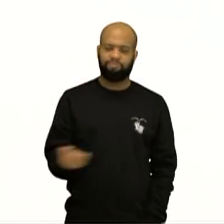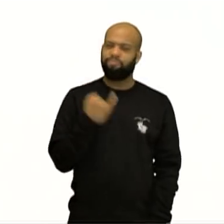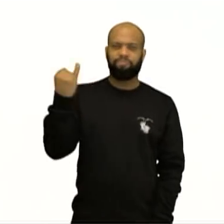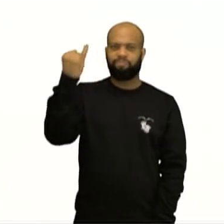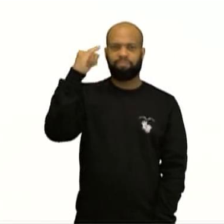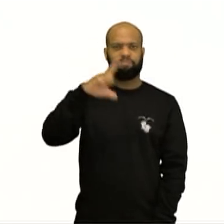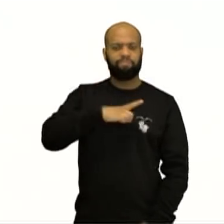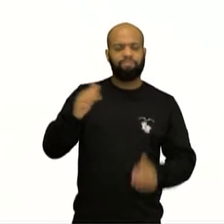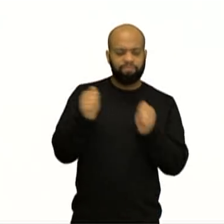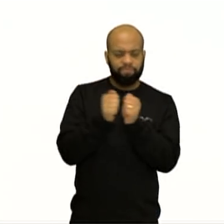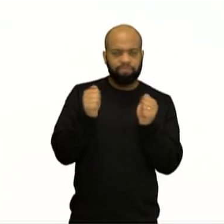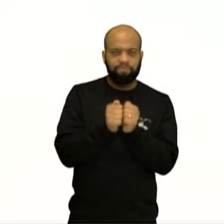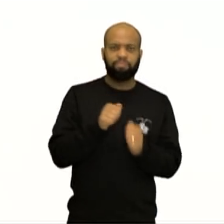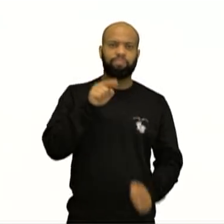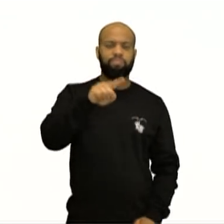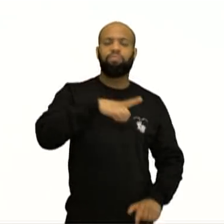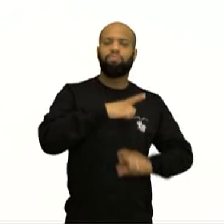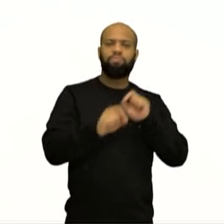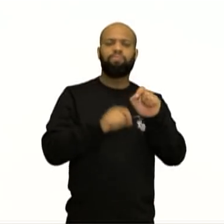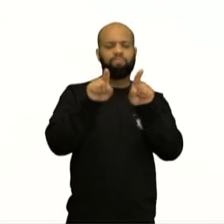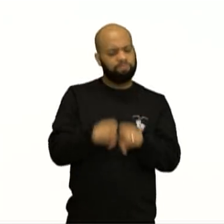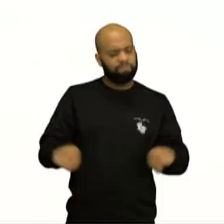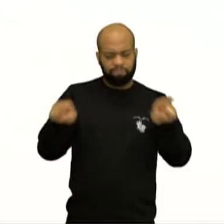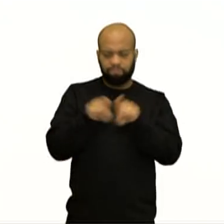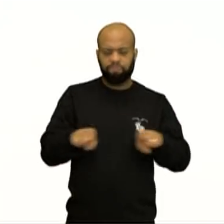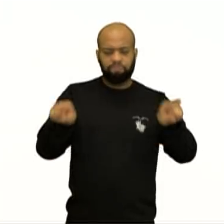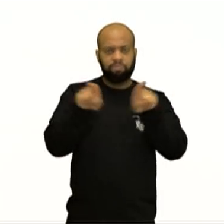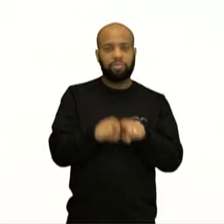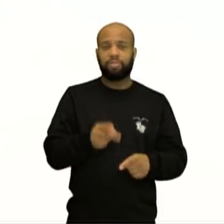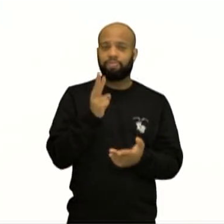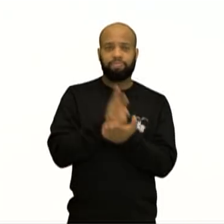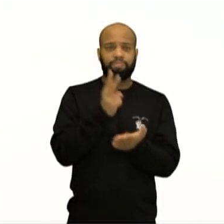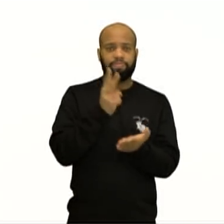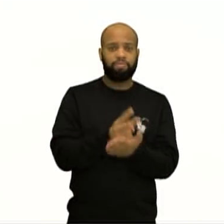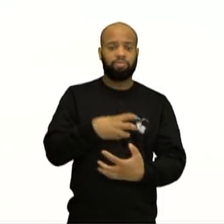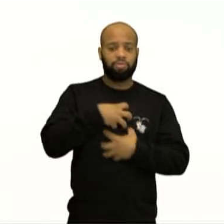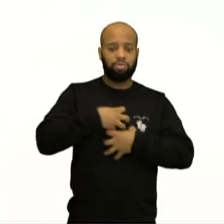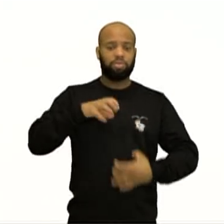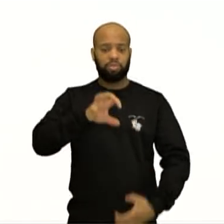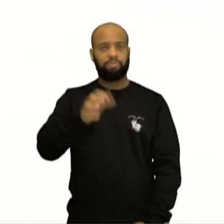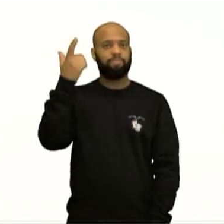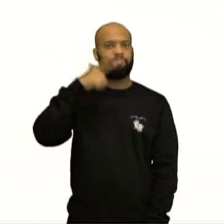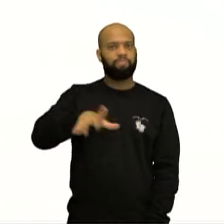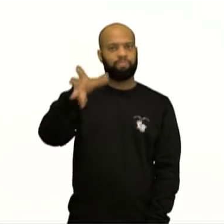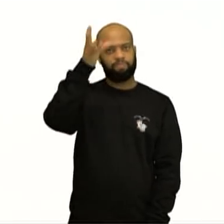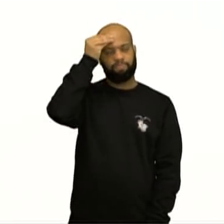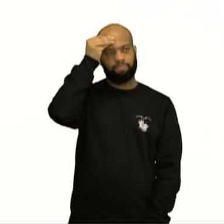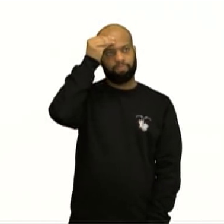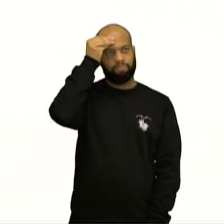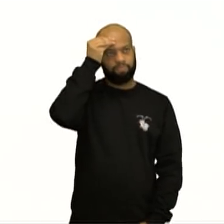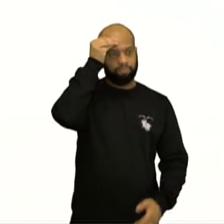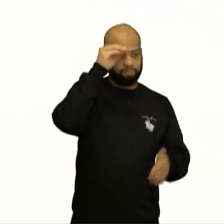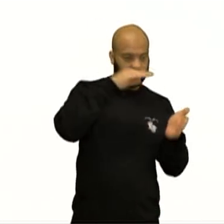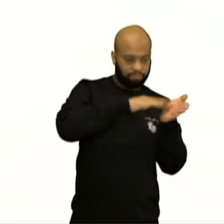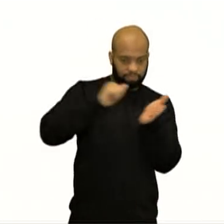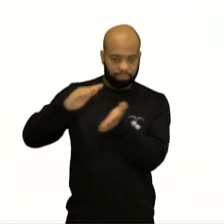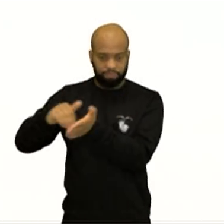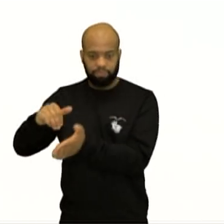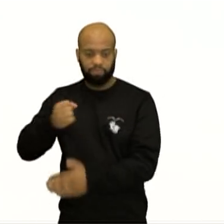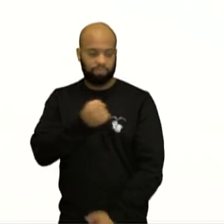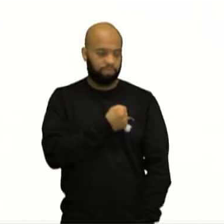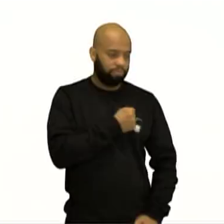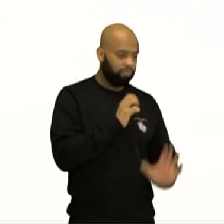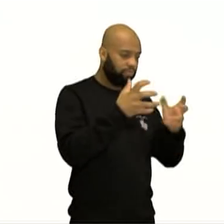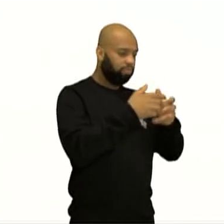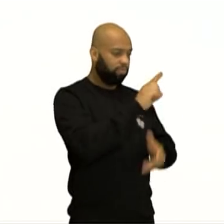está aqui, tem que repetir sempre para a gente não esquecer dela. Subtrair dois números inteiros